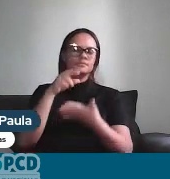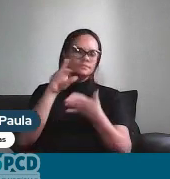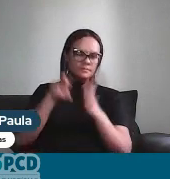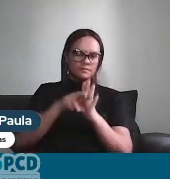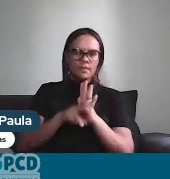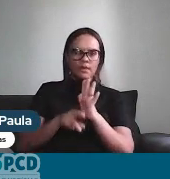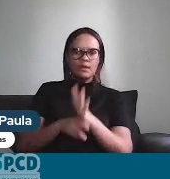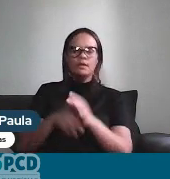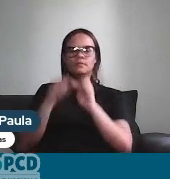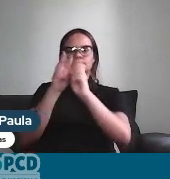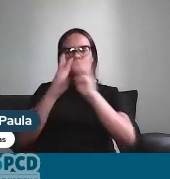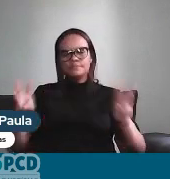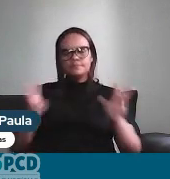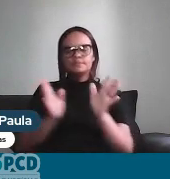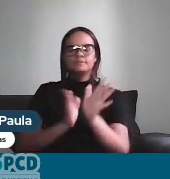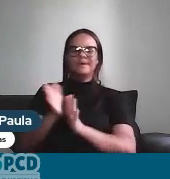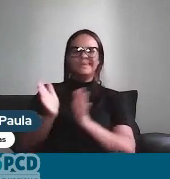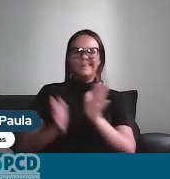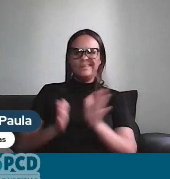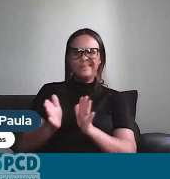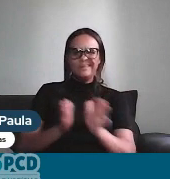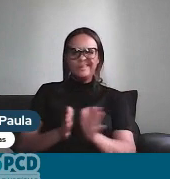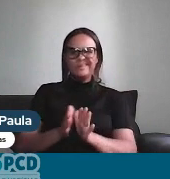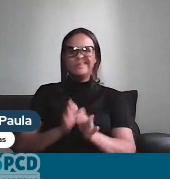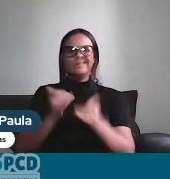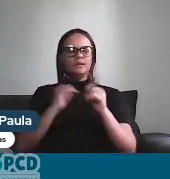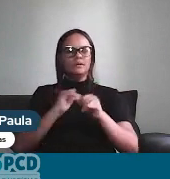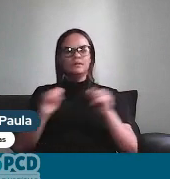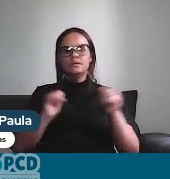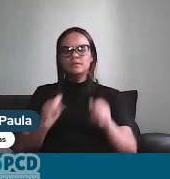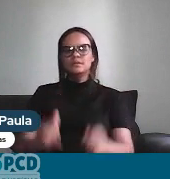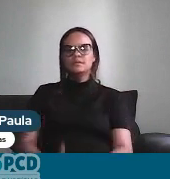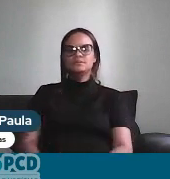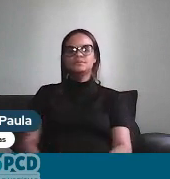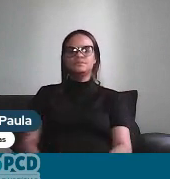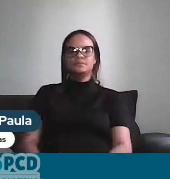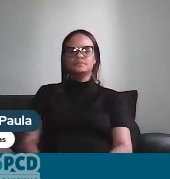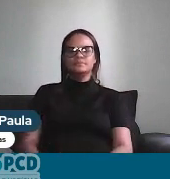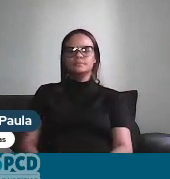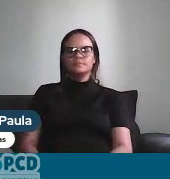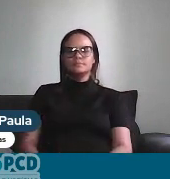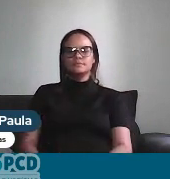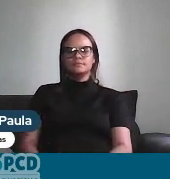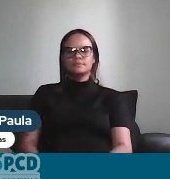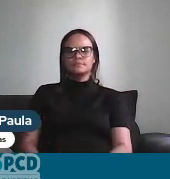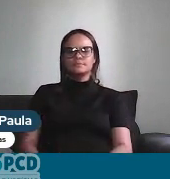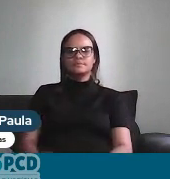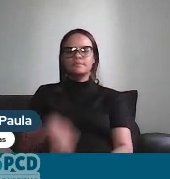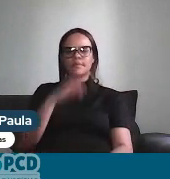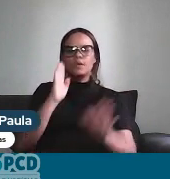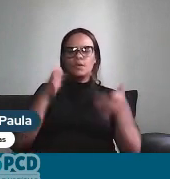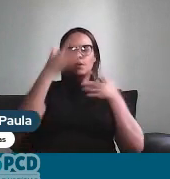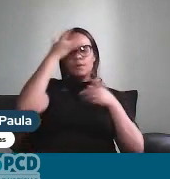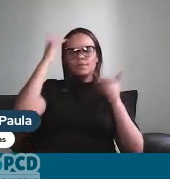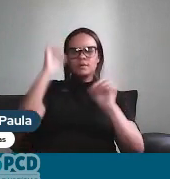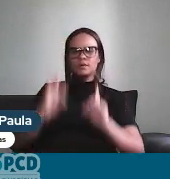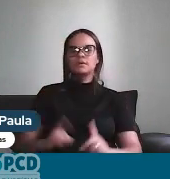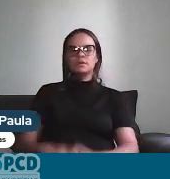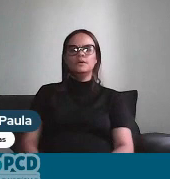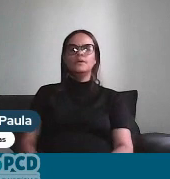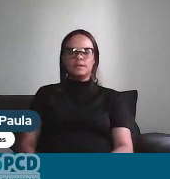os sites acessíveis, as informações disponíveis para as pessoas com deficiência,